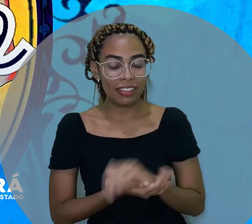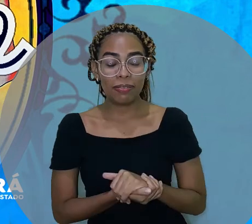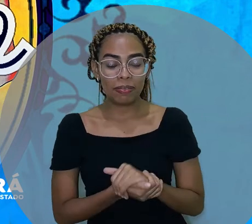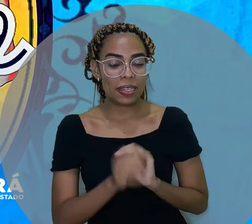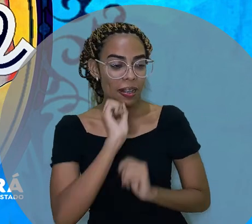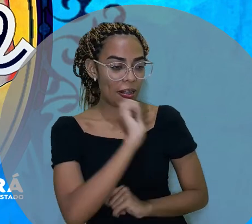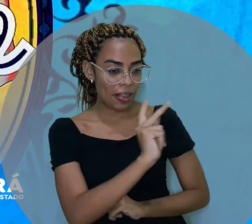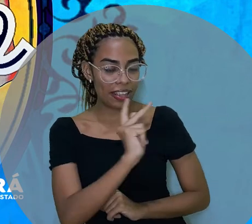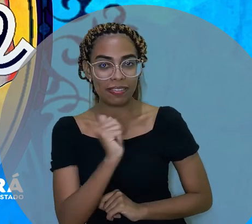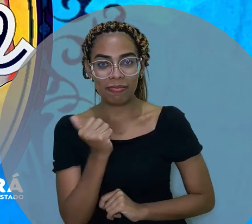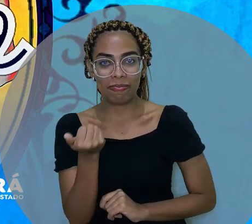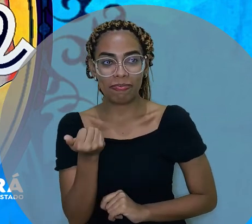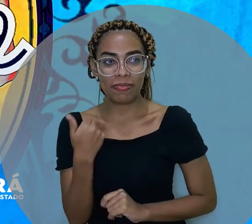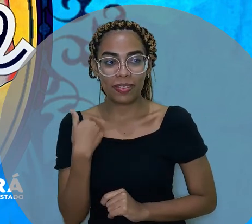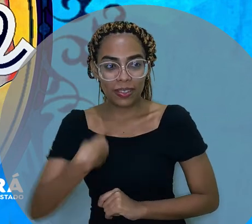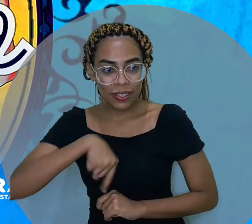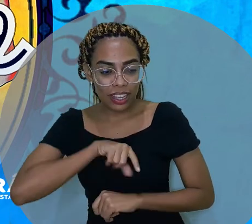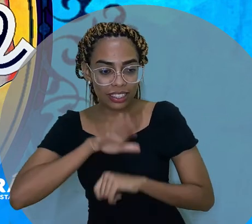Tive medo de dizer isso, acredita?